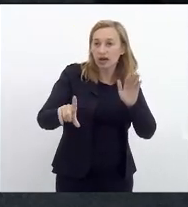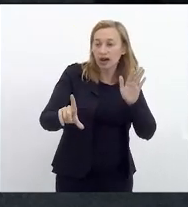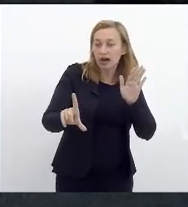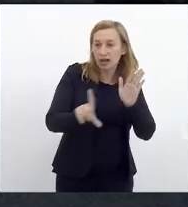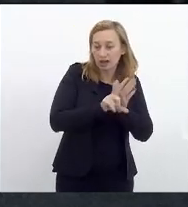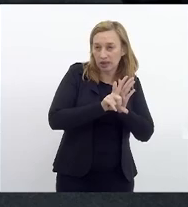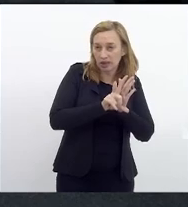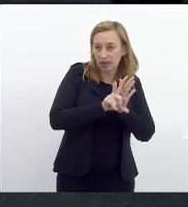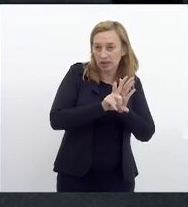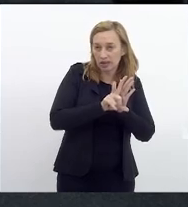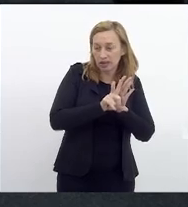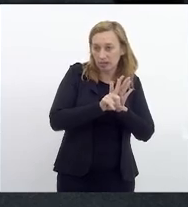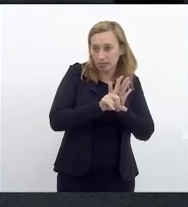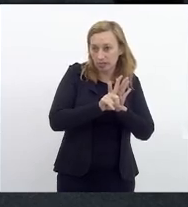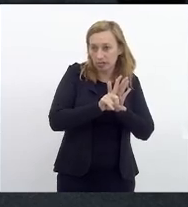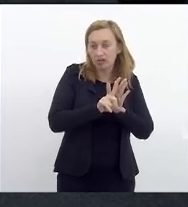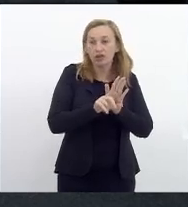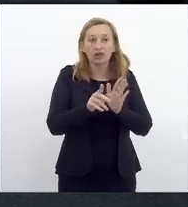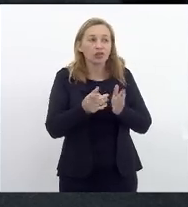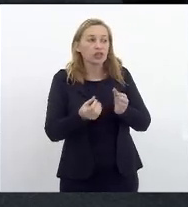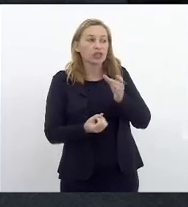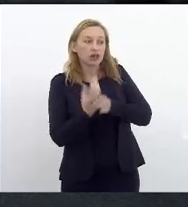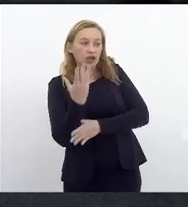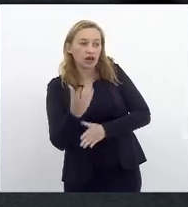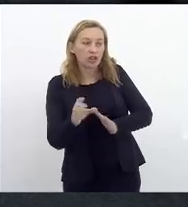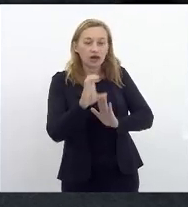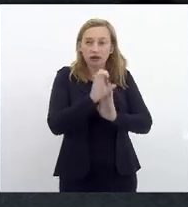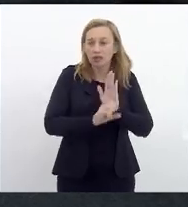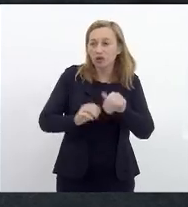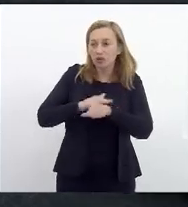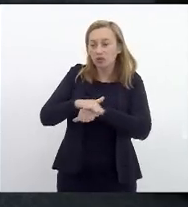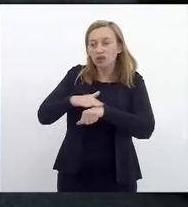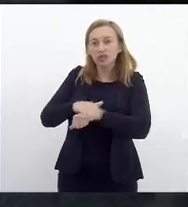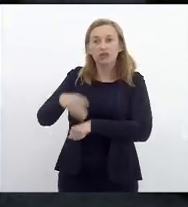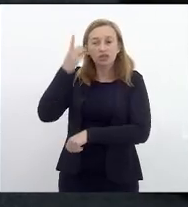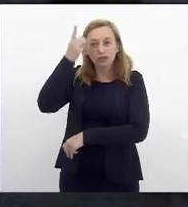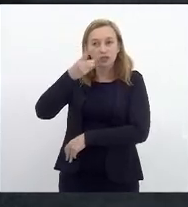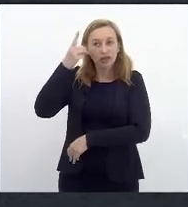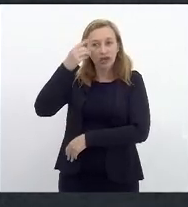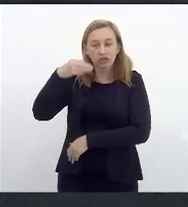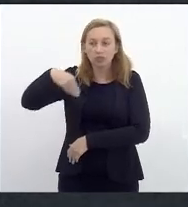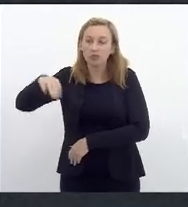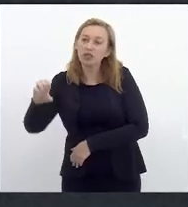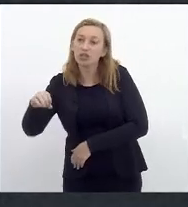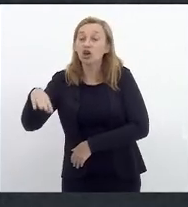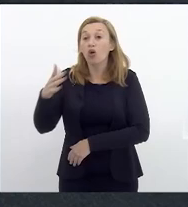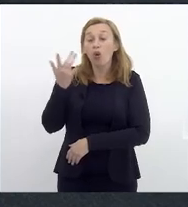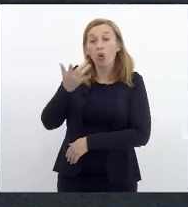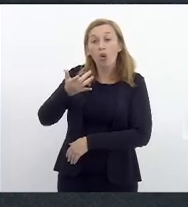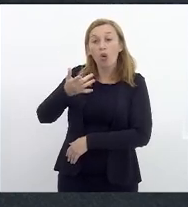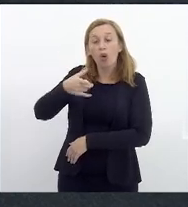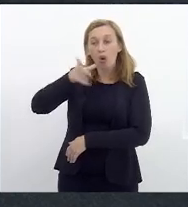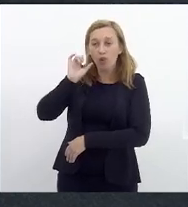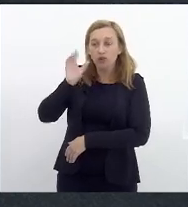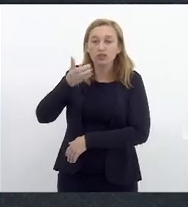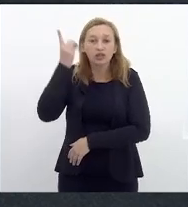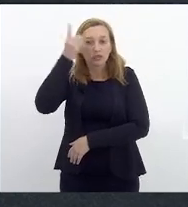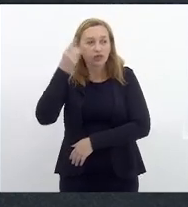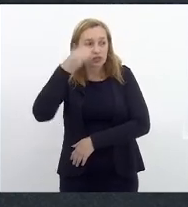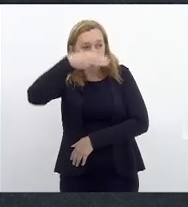Fiz emendas, conversei com o deputado Carlos Mink ontem, que o deputado Márcio